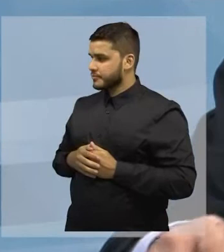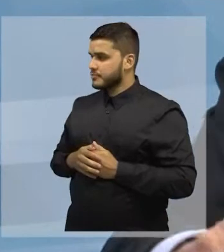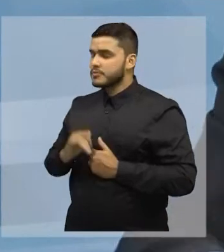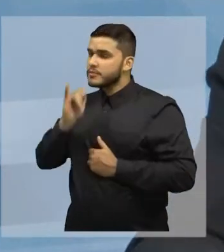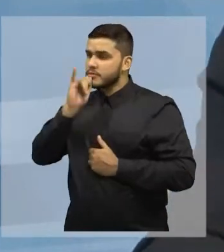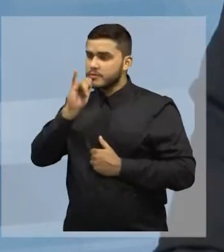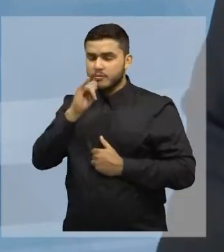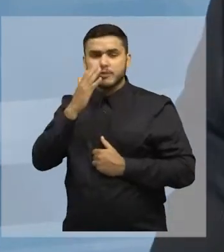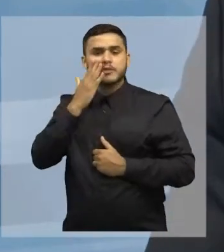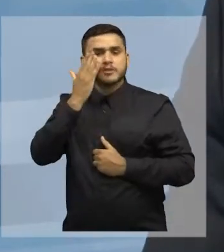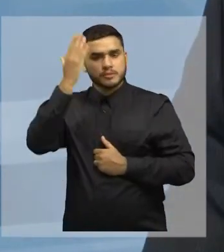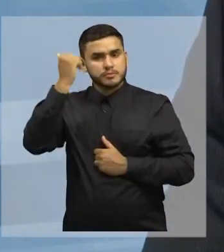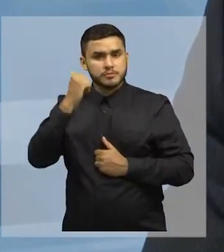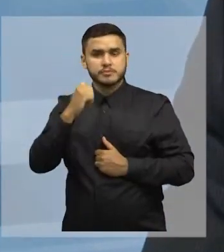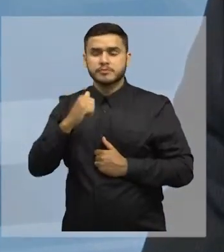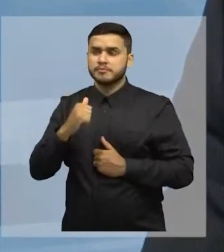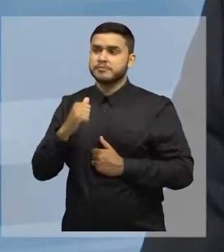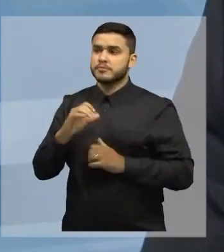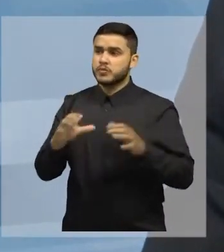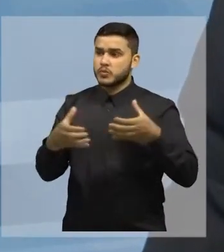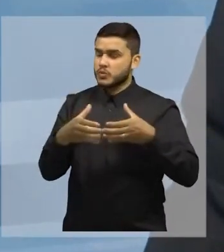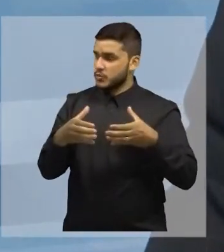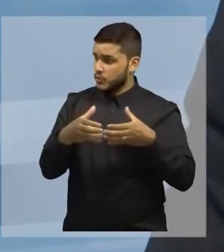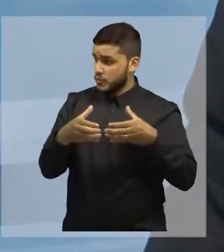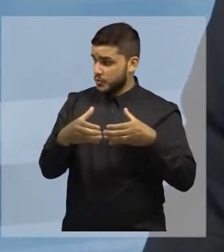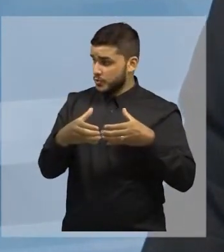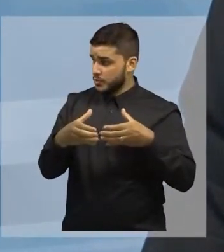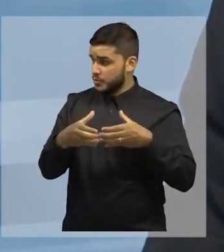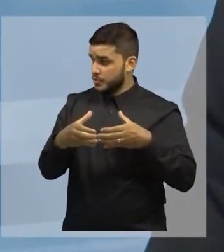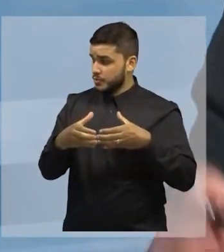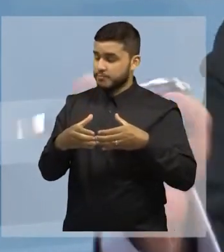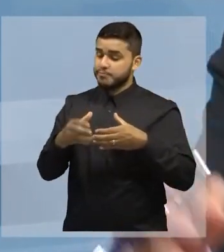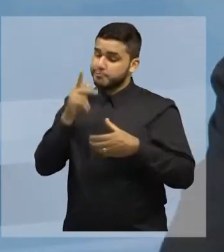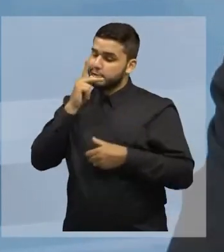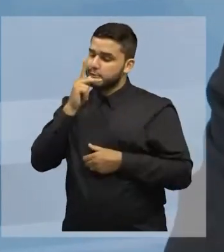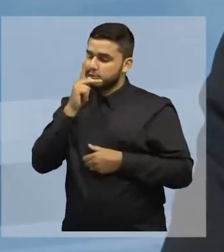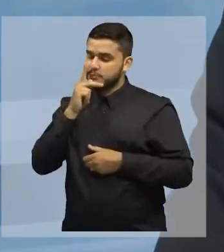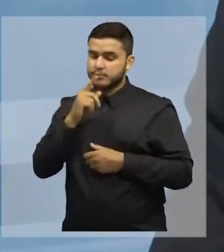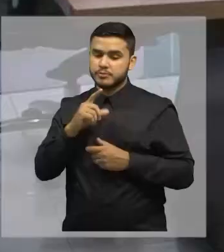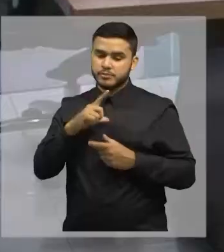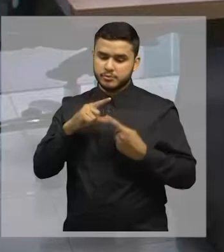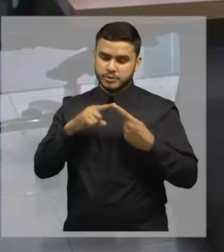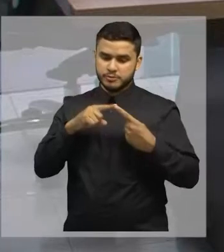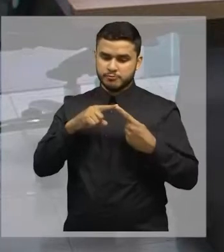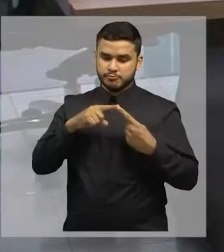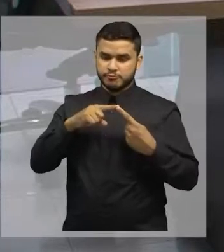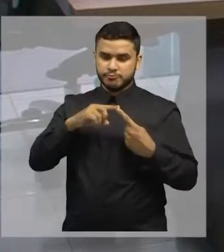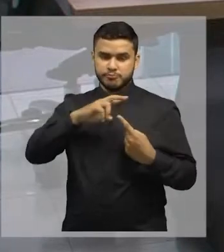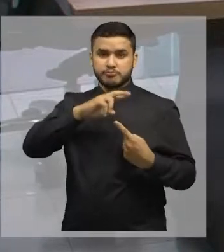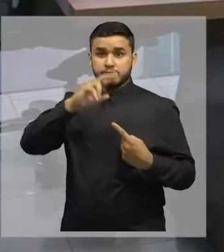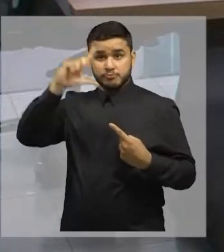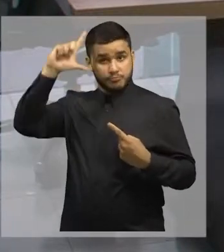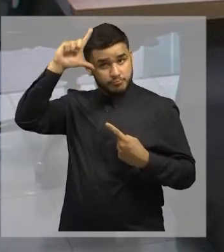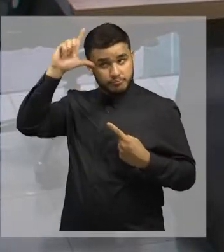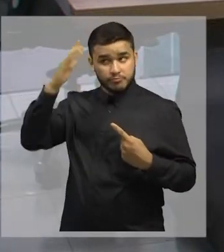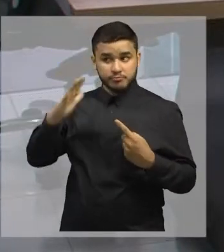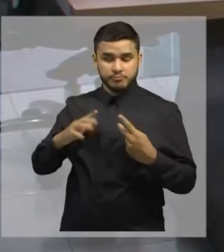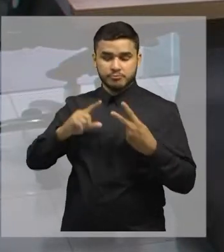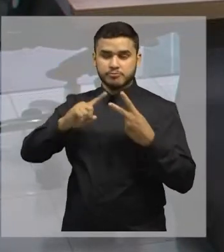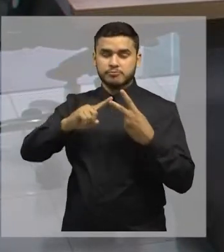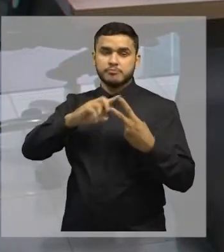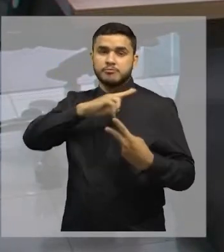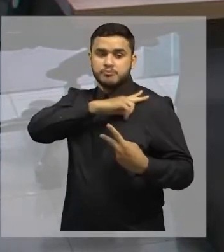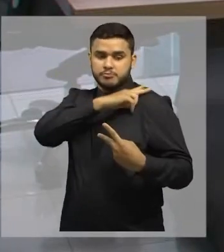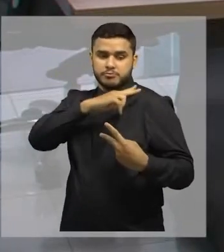assim, você tem a Luiziane Lins, você tem o Capitão Wagner, você tem o Célio, Quem mais vocês lembram assim, com